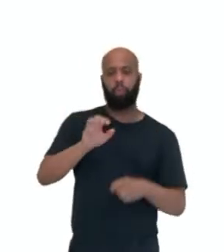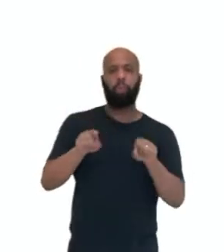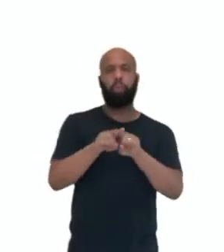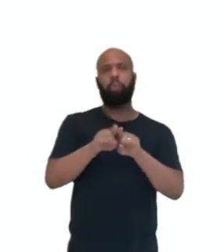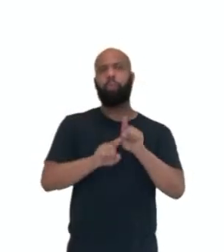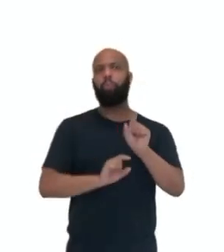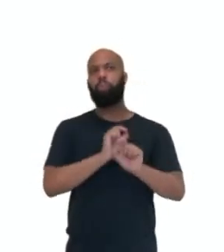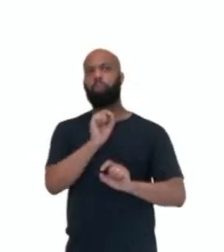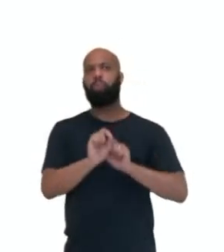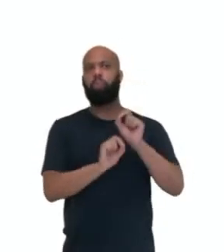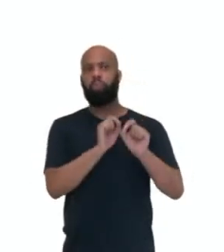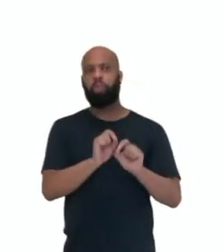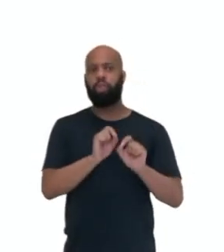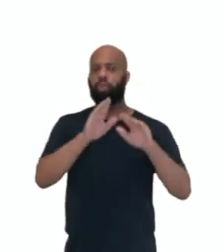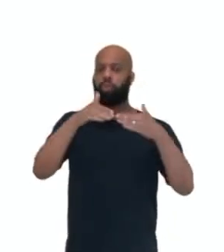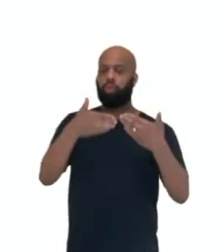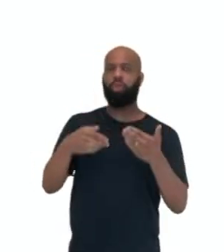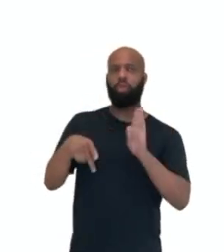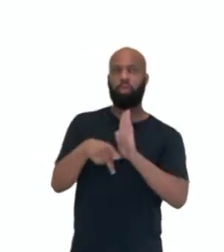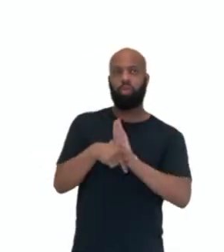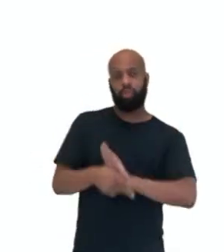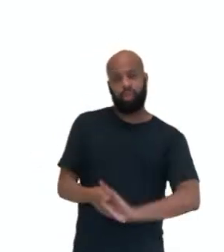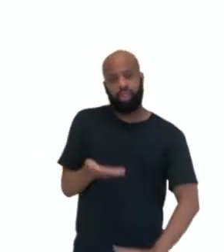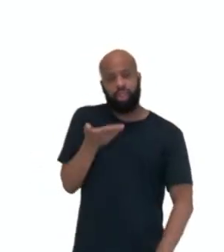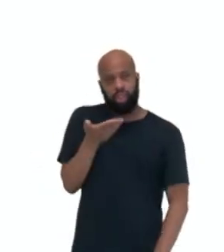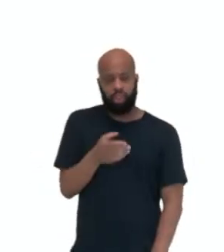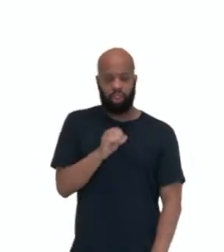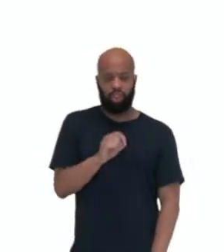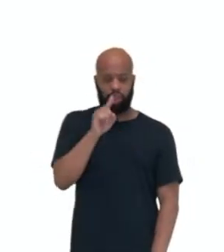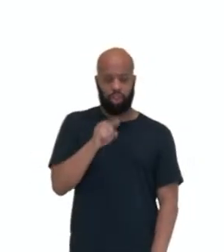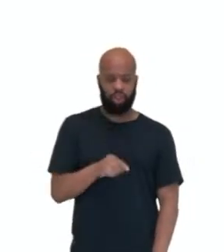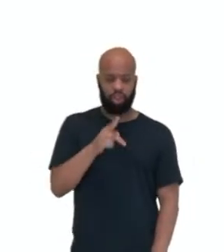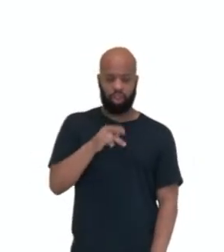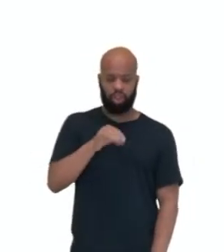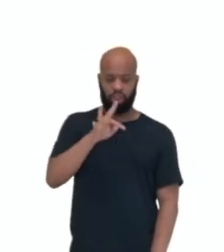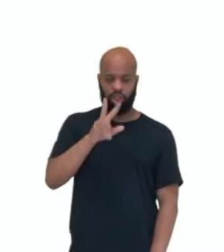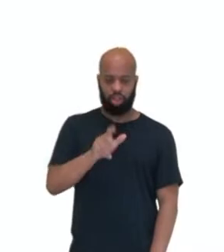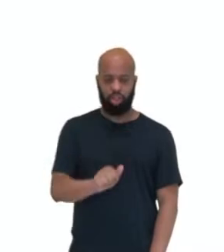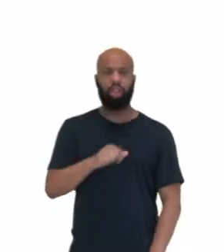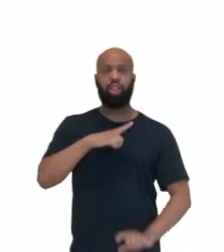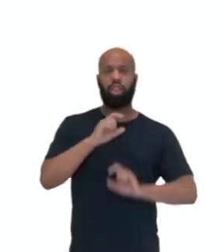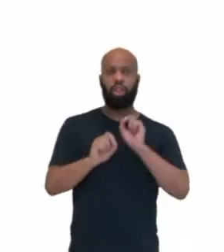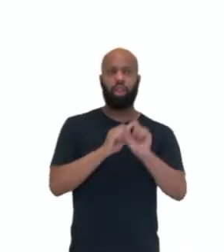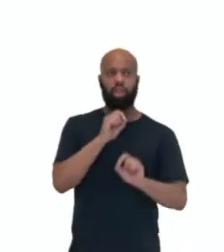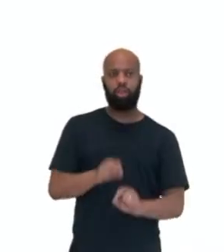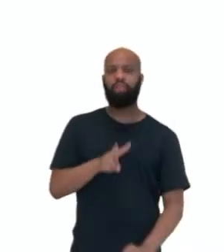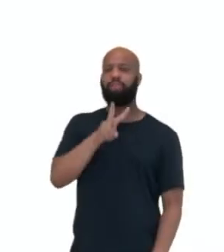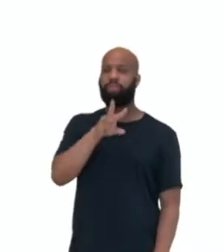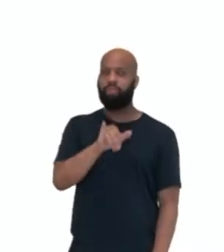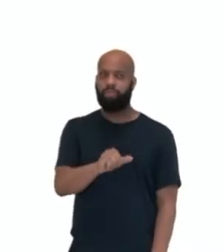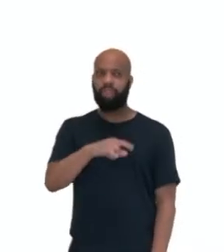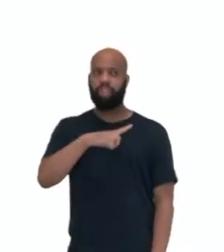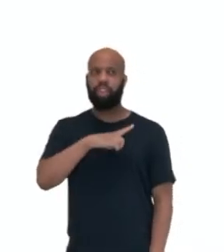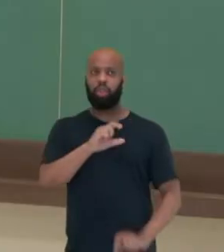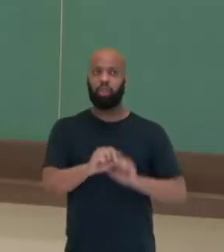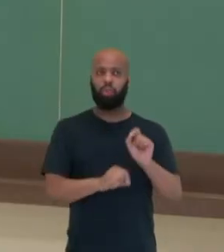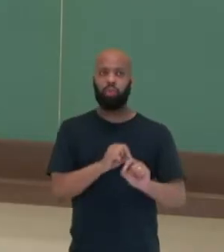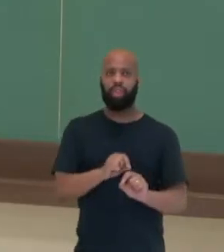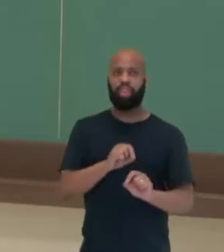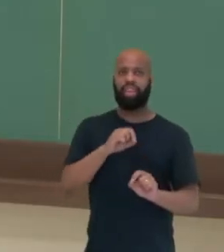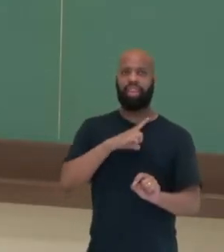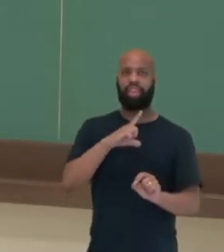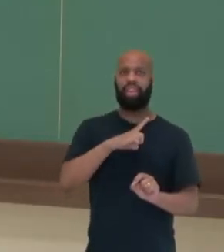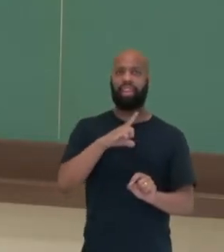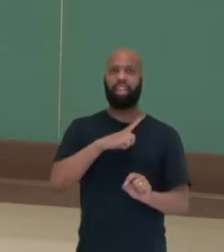é que a ocorrência de isomeria ótica, a substância apresente assimetria. Esta